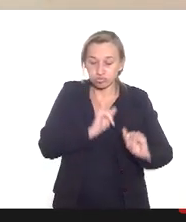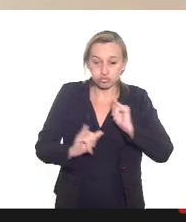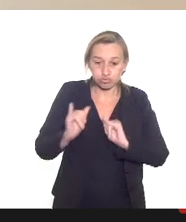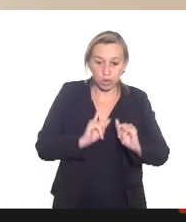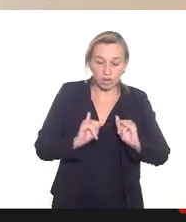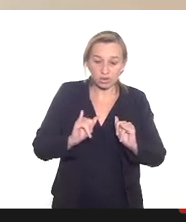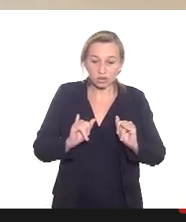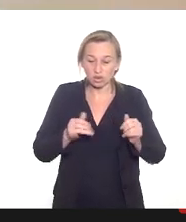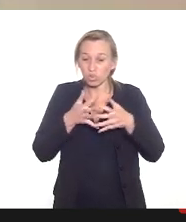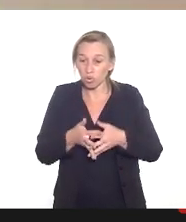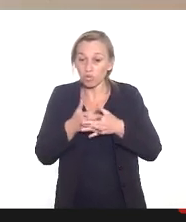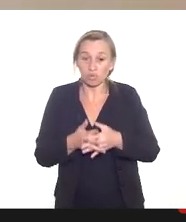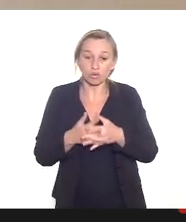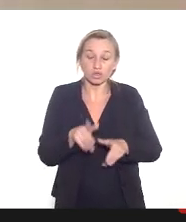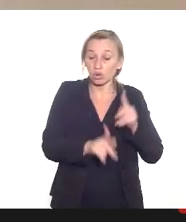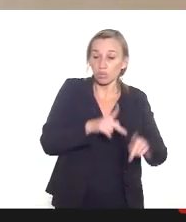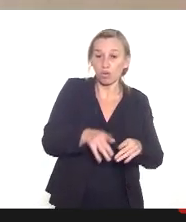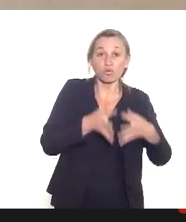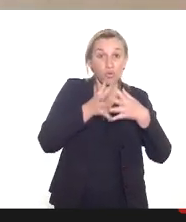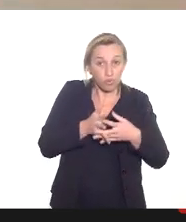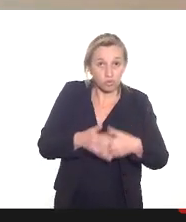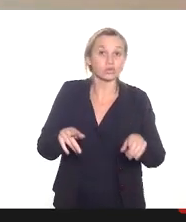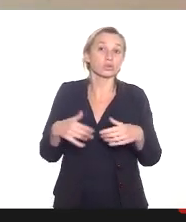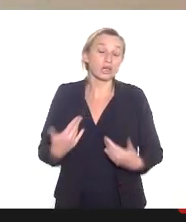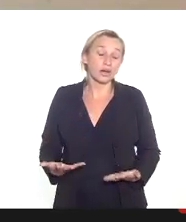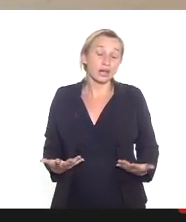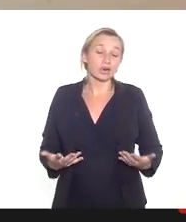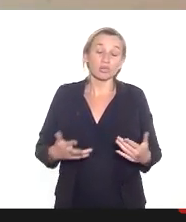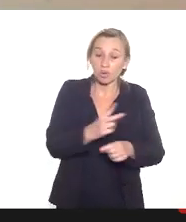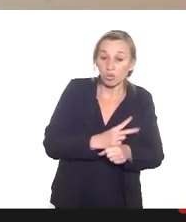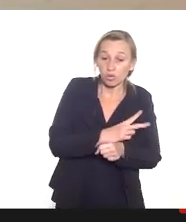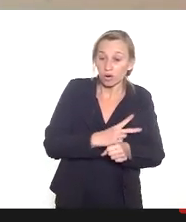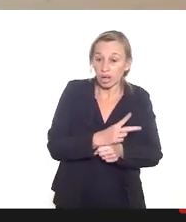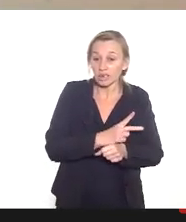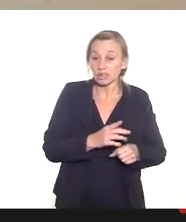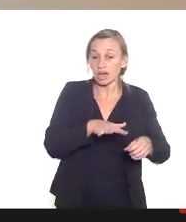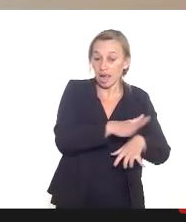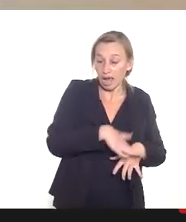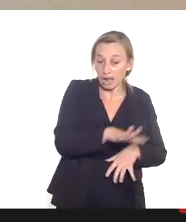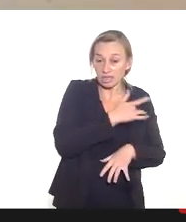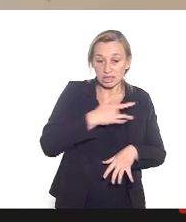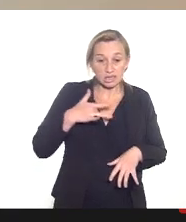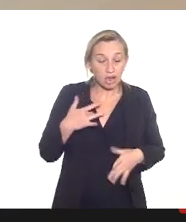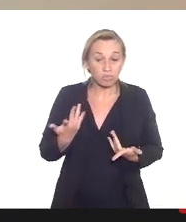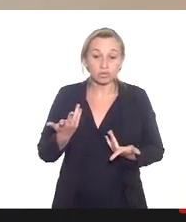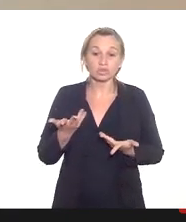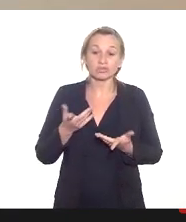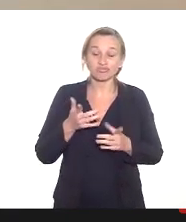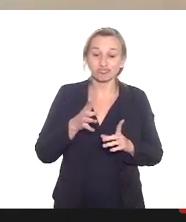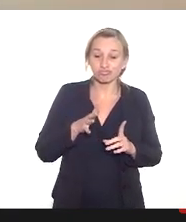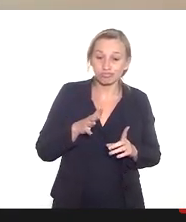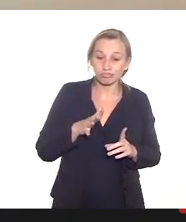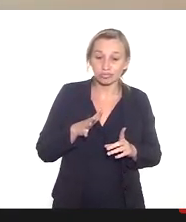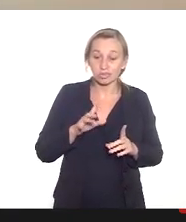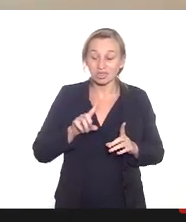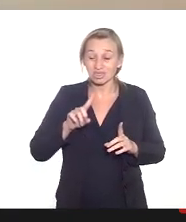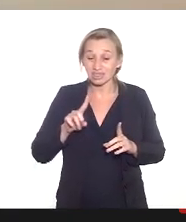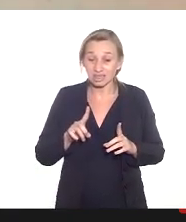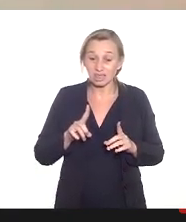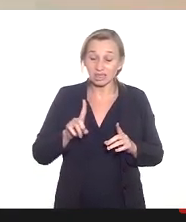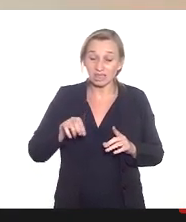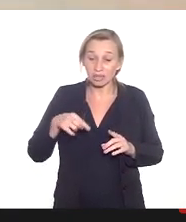desencontradas que a população ficava confuso e Voltando às vezes procurava serviço de saúde tardiamente porque a orientação era